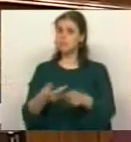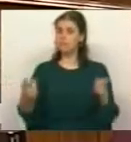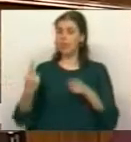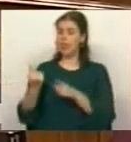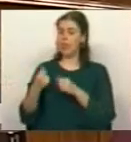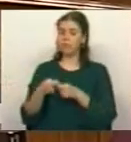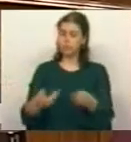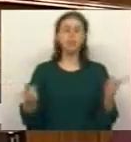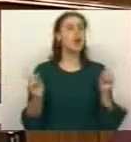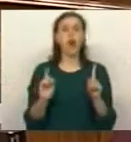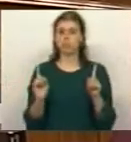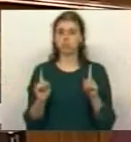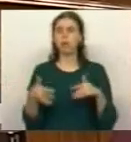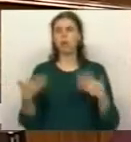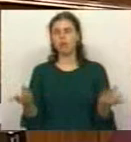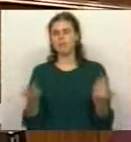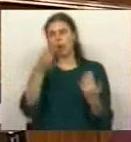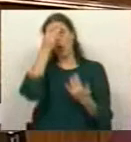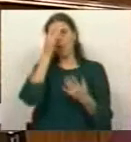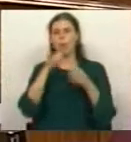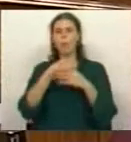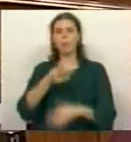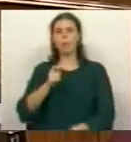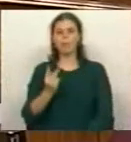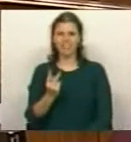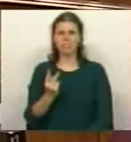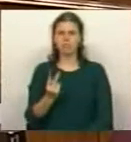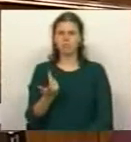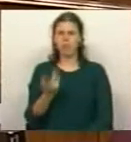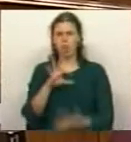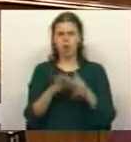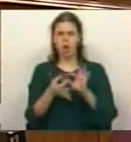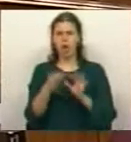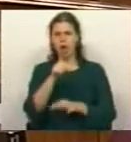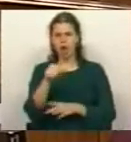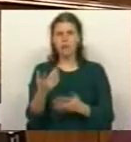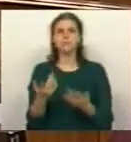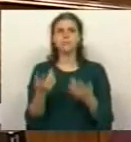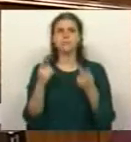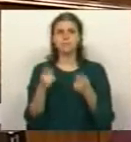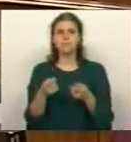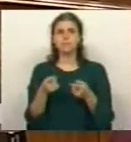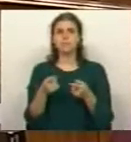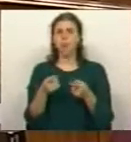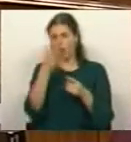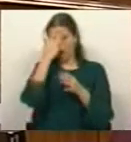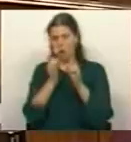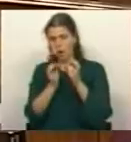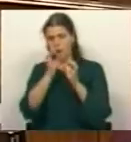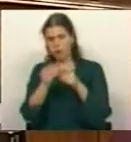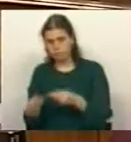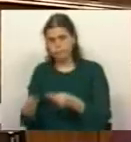distribuição de dividendos. Ora, no entendimento do Partido Ecologista Verdes, fará todo o sentido elevar essas